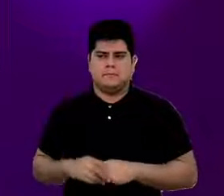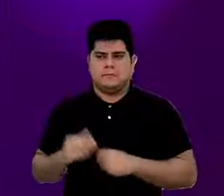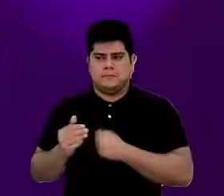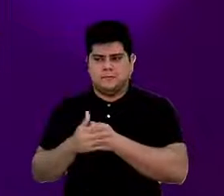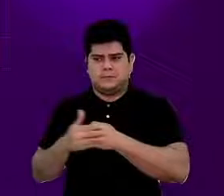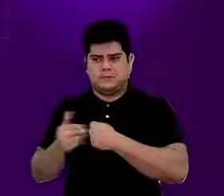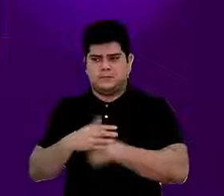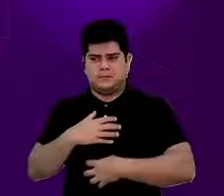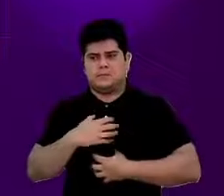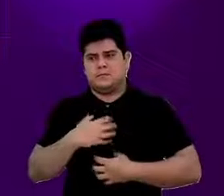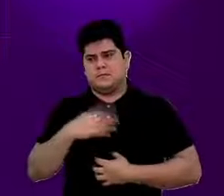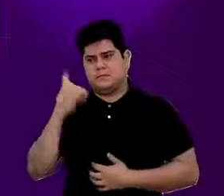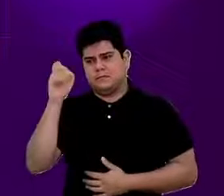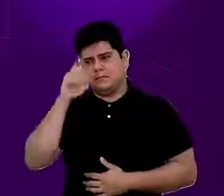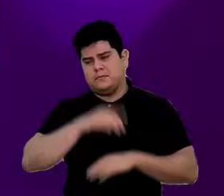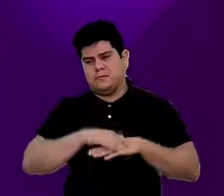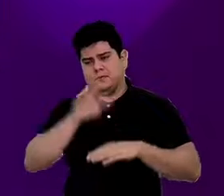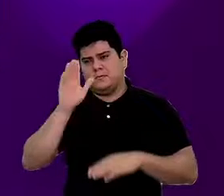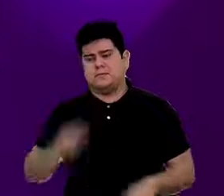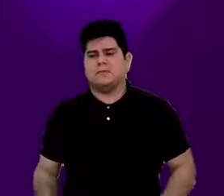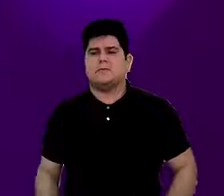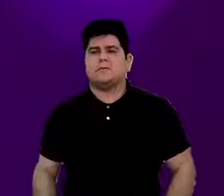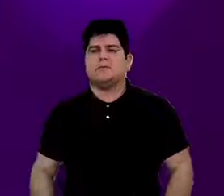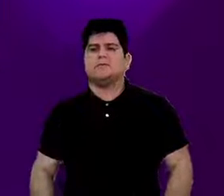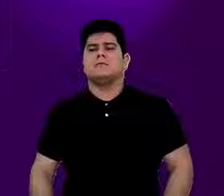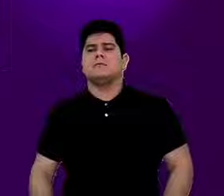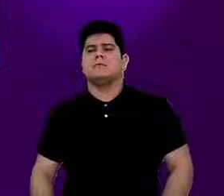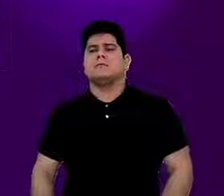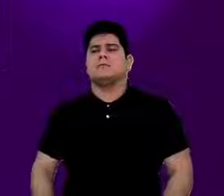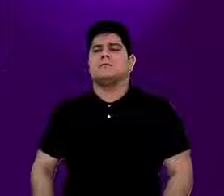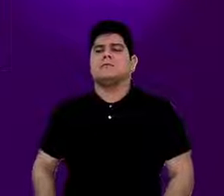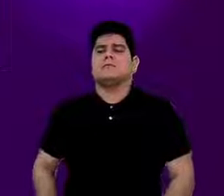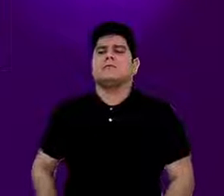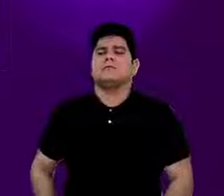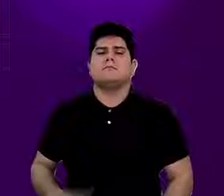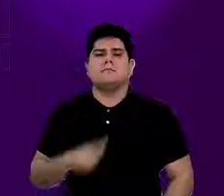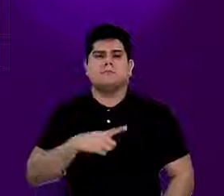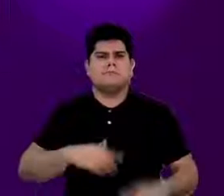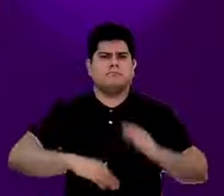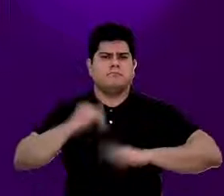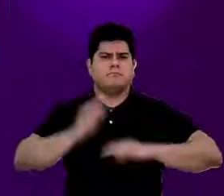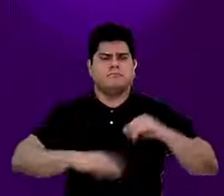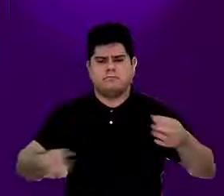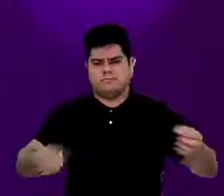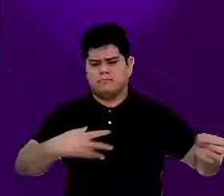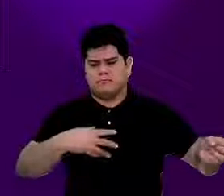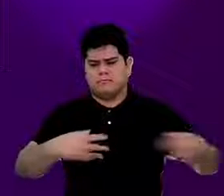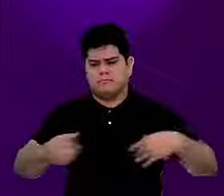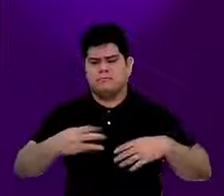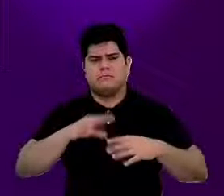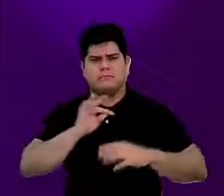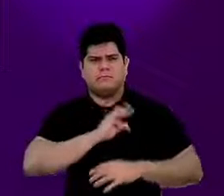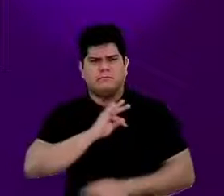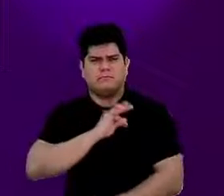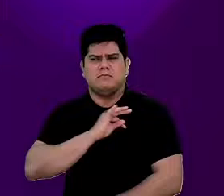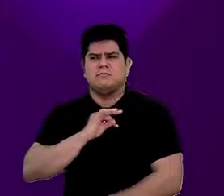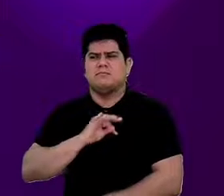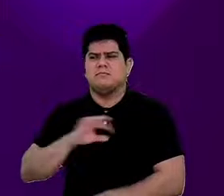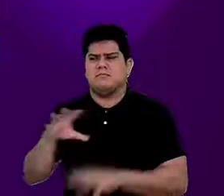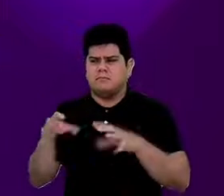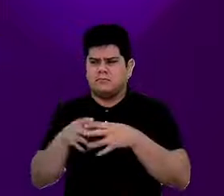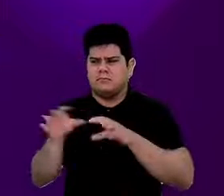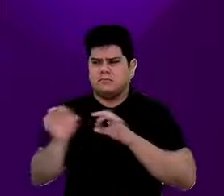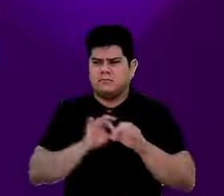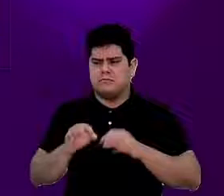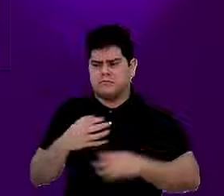mais difícil. Existem novas competências, novas habilidades, além das técnicas, das organizacionais,